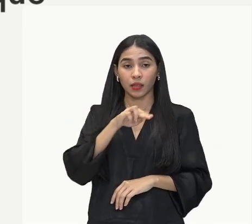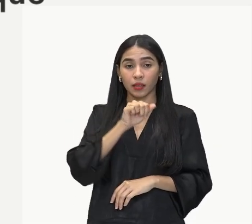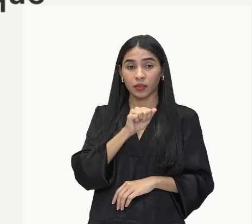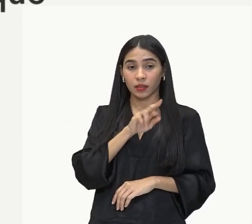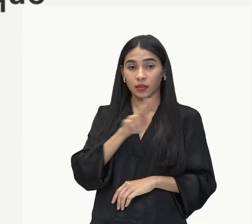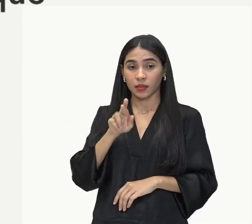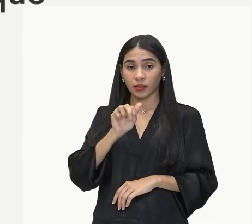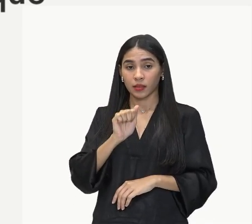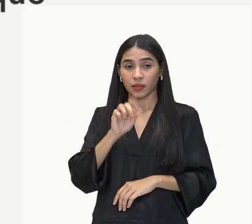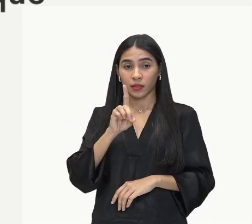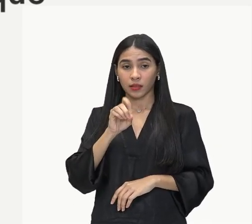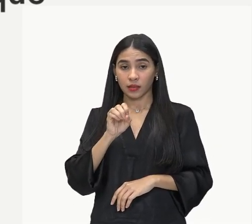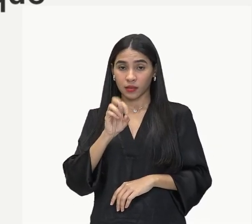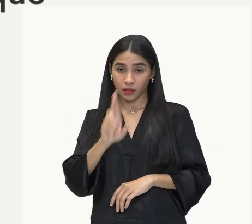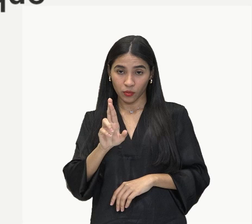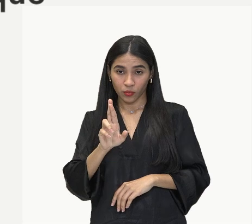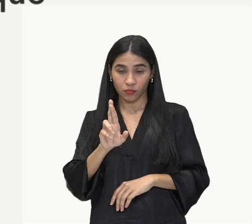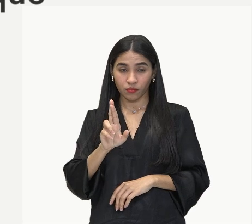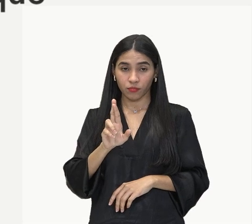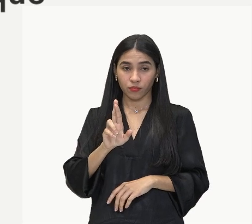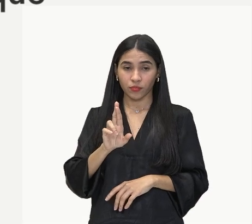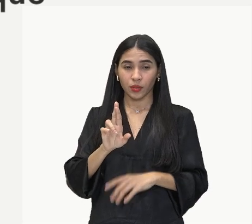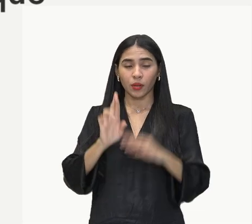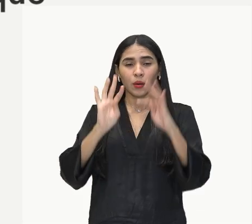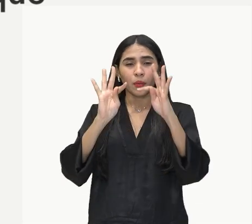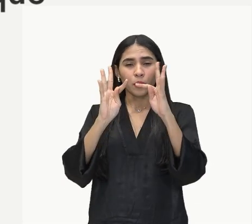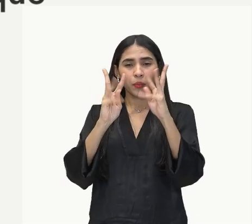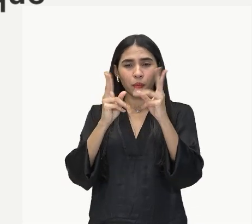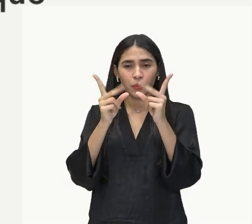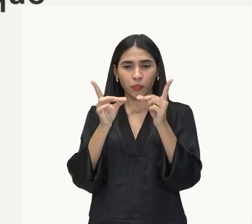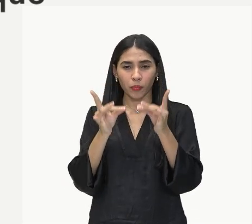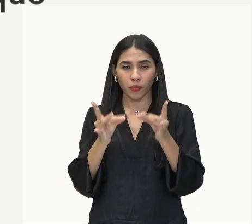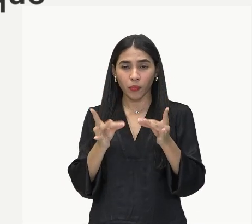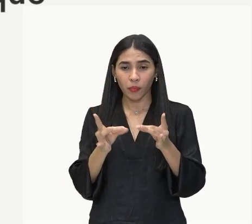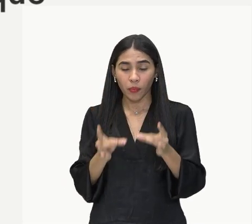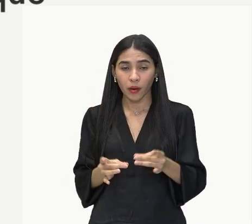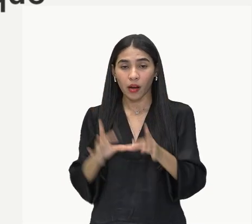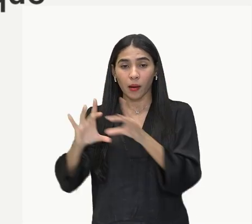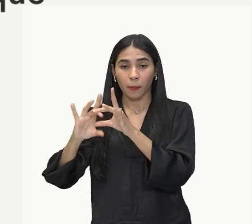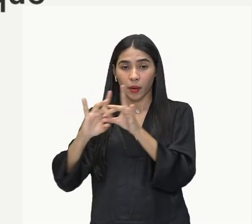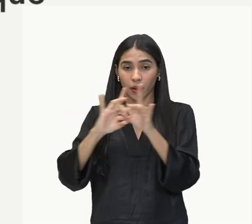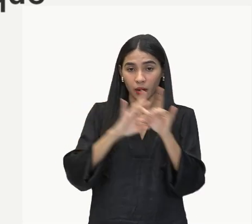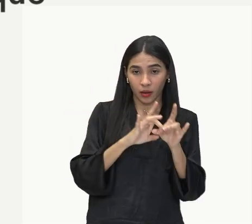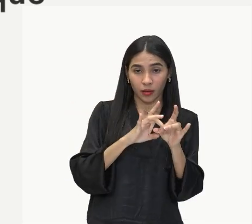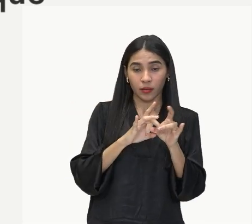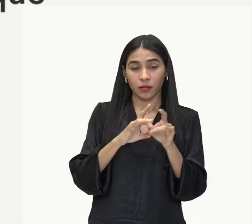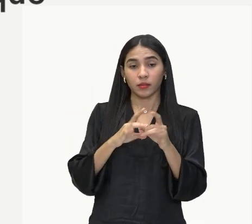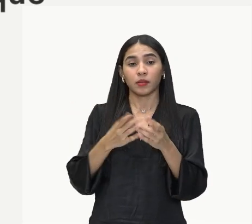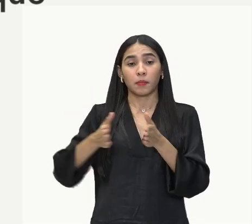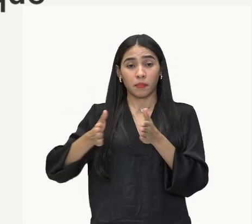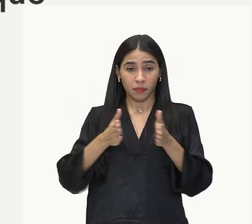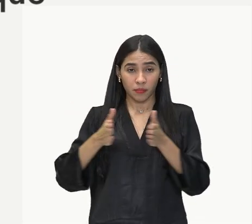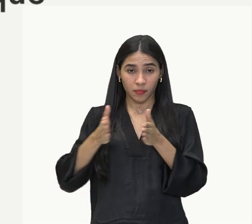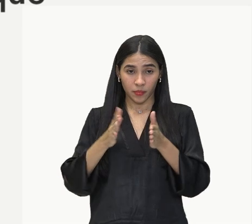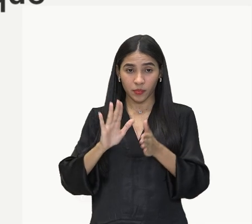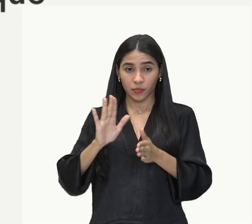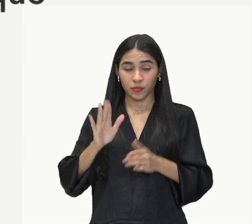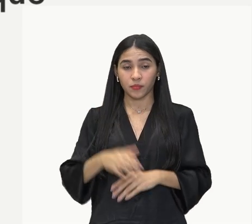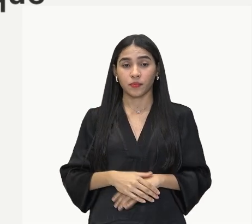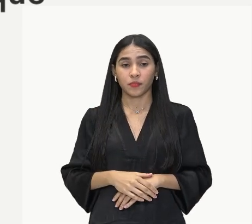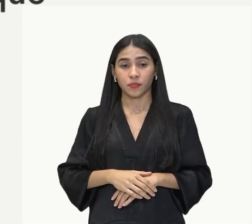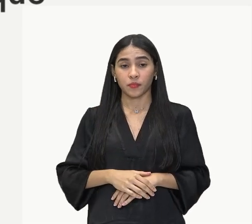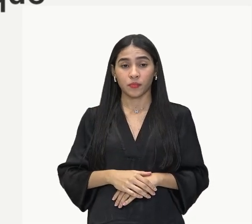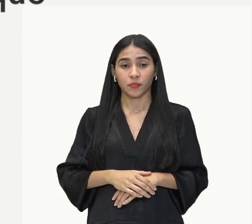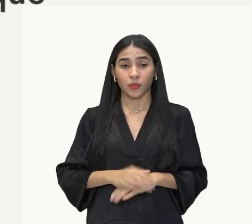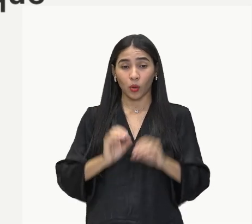e esse narrador faz todo esse enunciado aqui para contextualizar, e em determinado momento já nesta